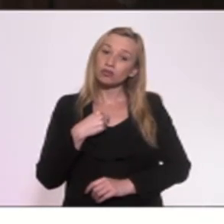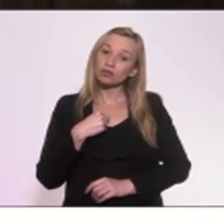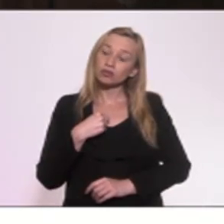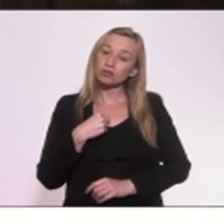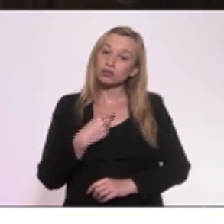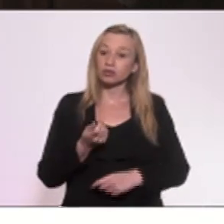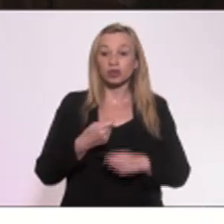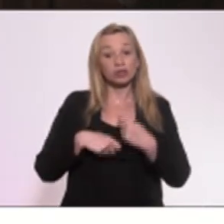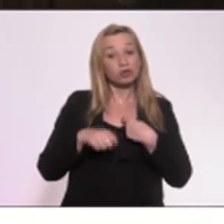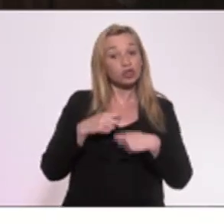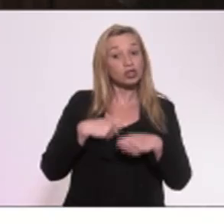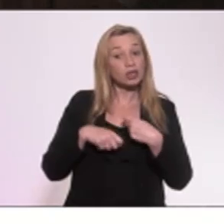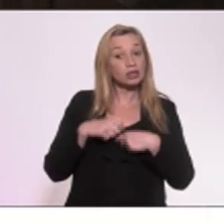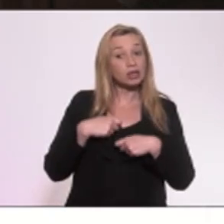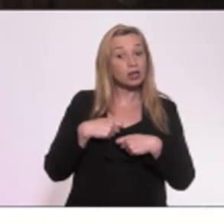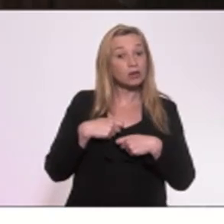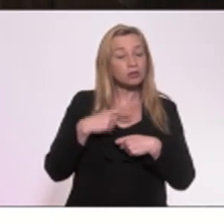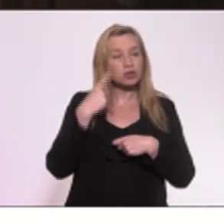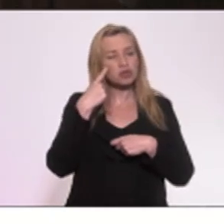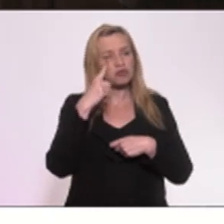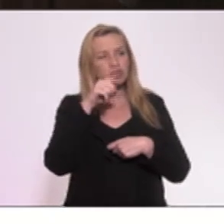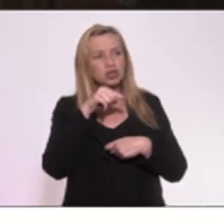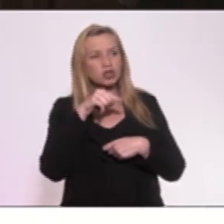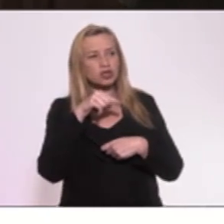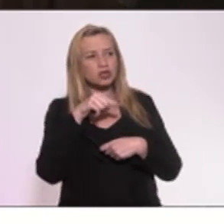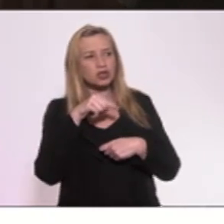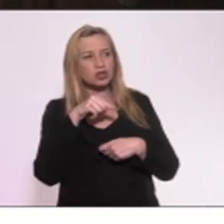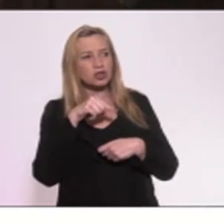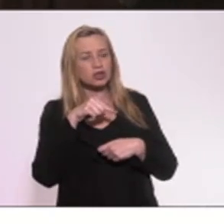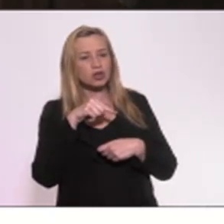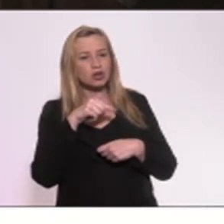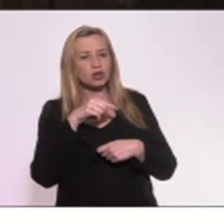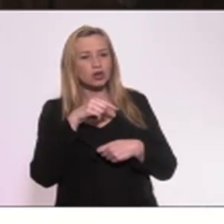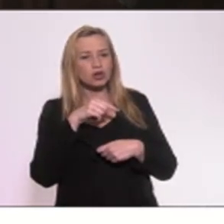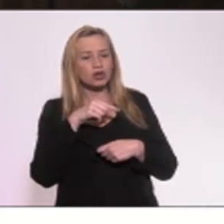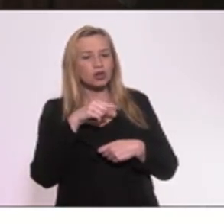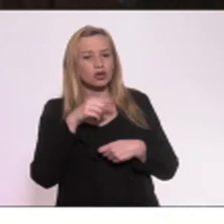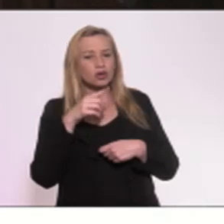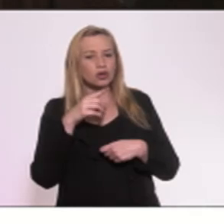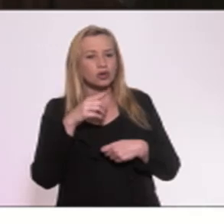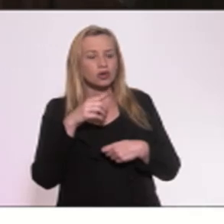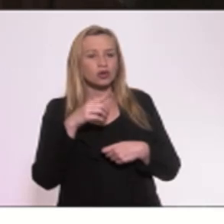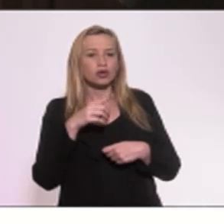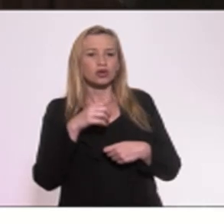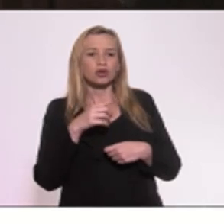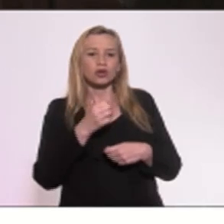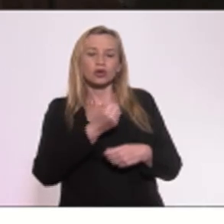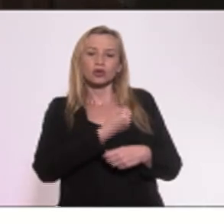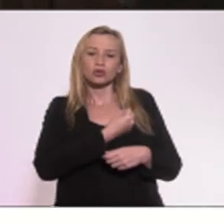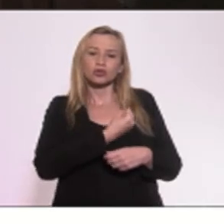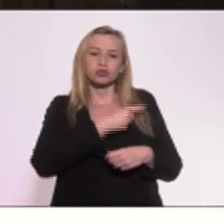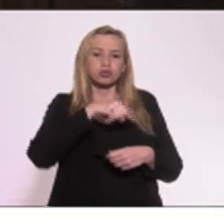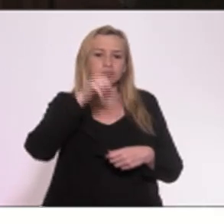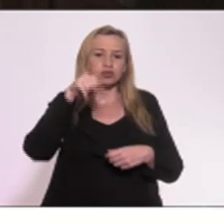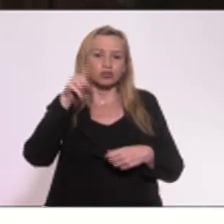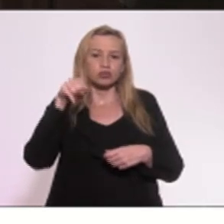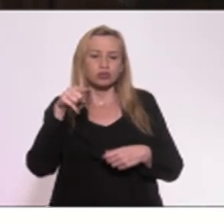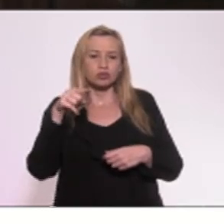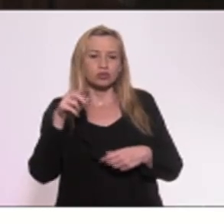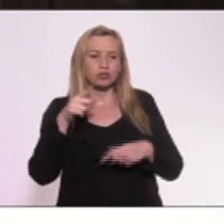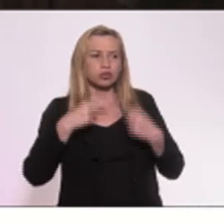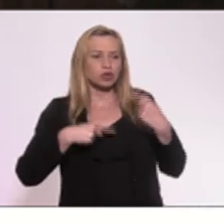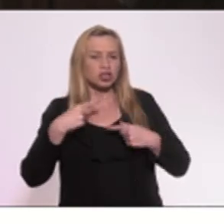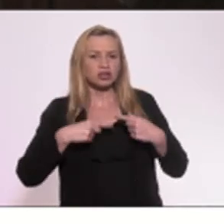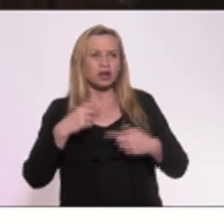e analisasse o quadro político, que presidente é esse que briga